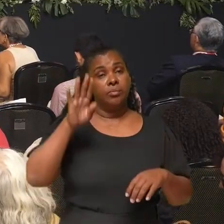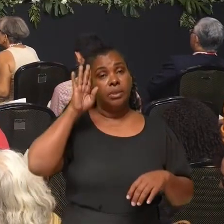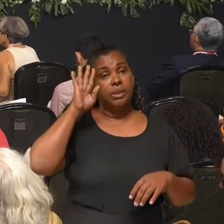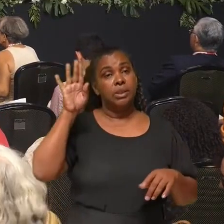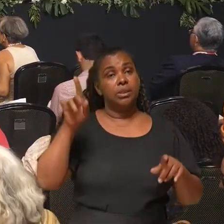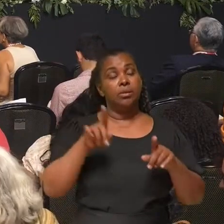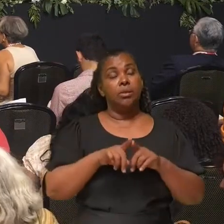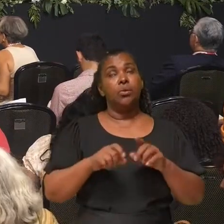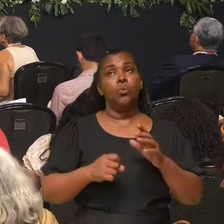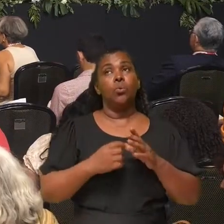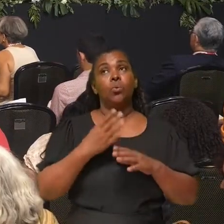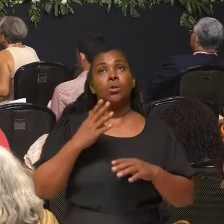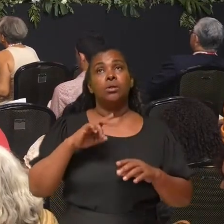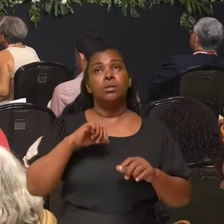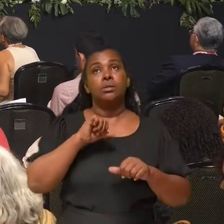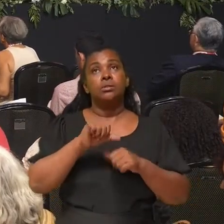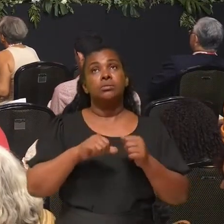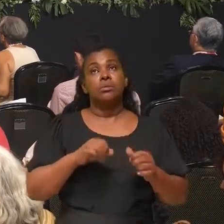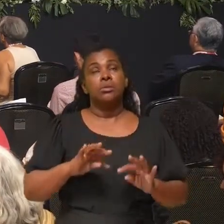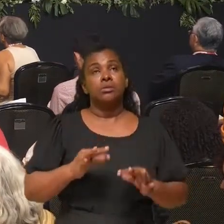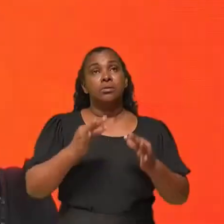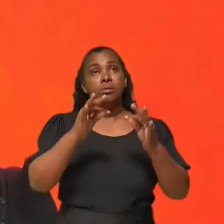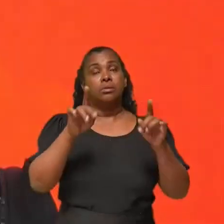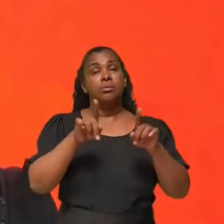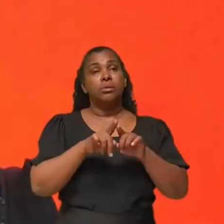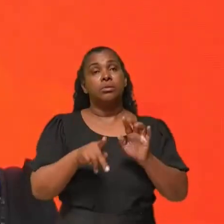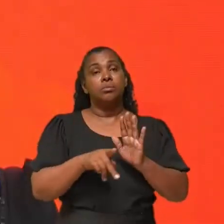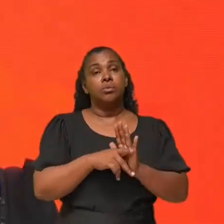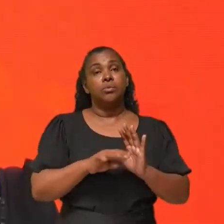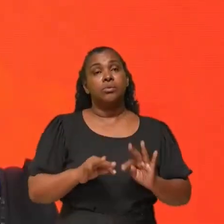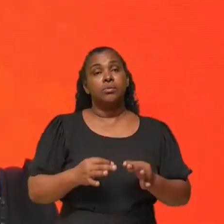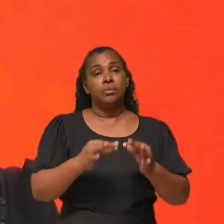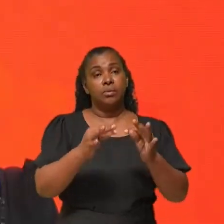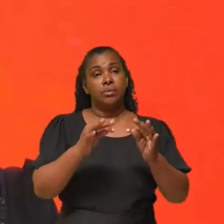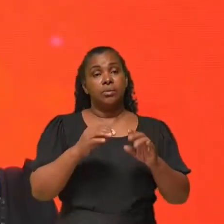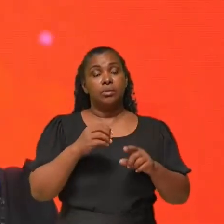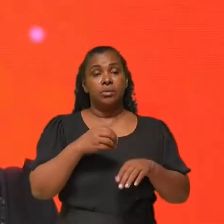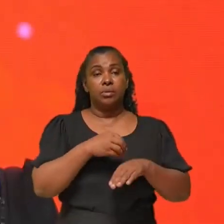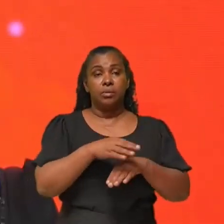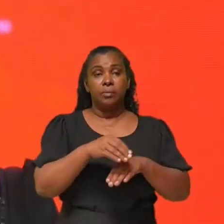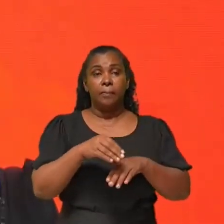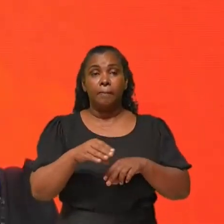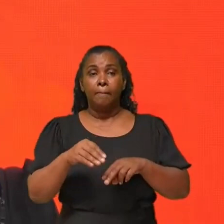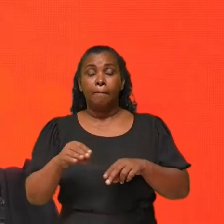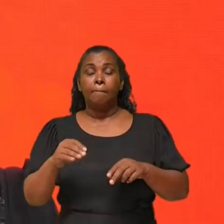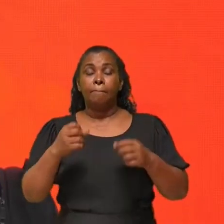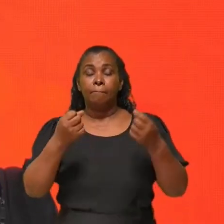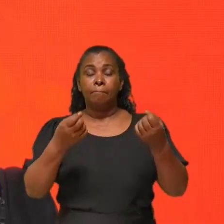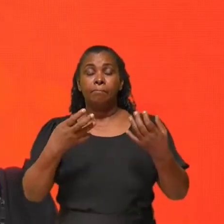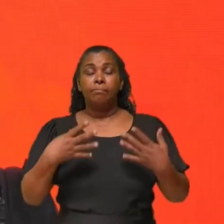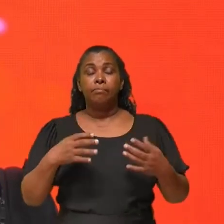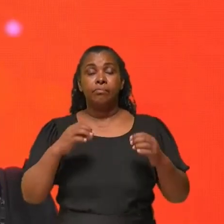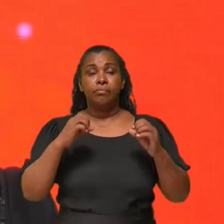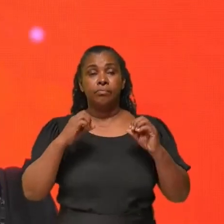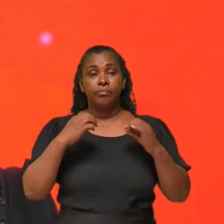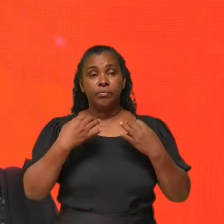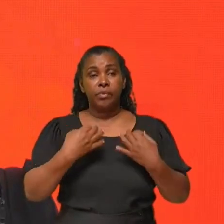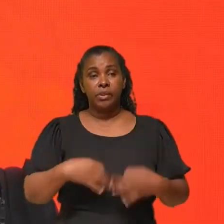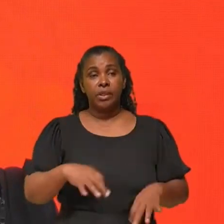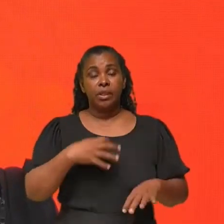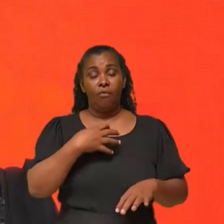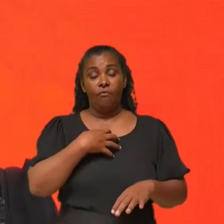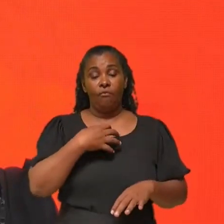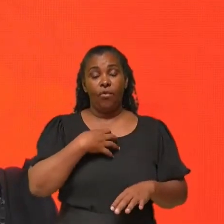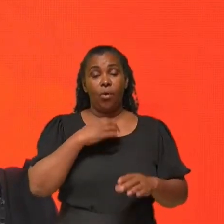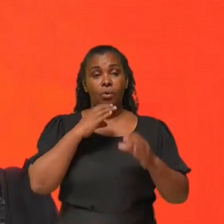tecnológicas e as próprias transformações, que aqui a Olga abordou bem, da forma de comunicar, estão diretamente ligadas com essa transformação e